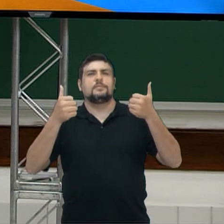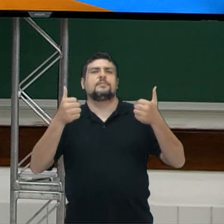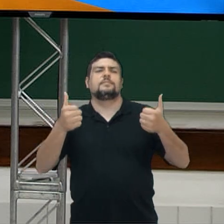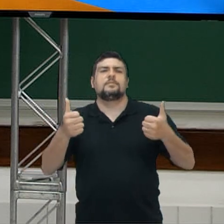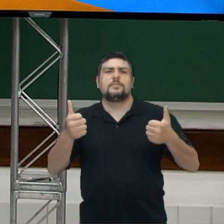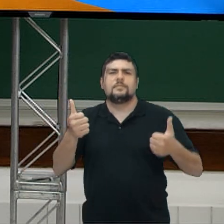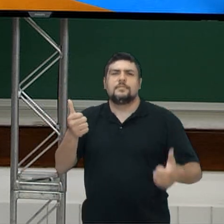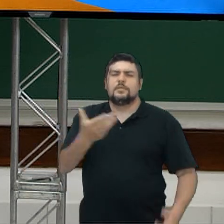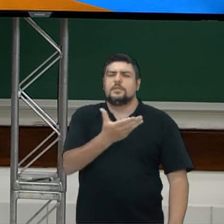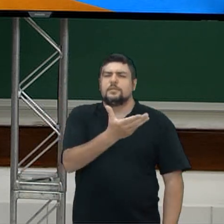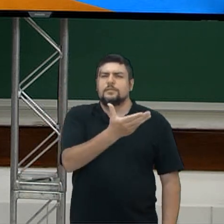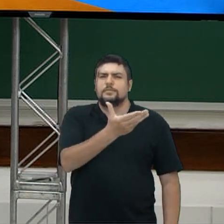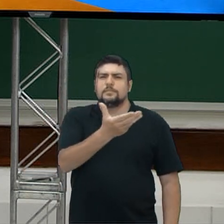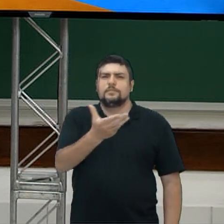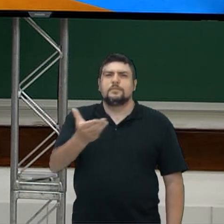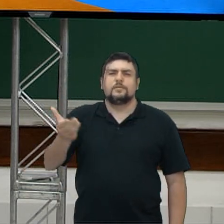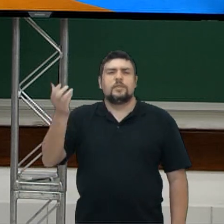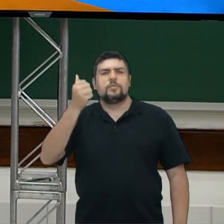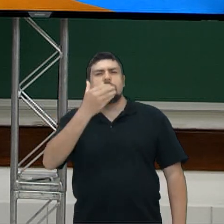Senhoras e